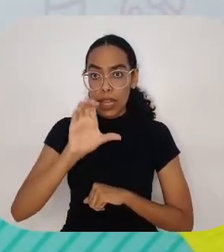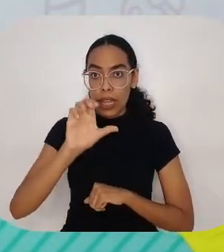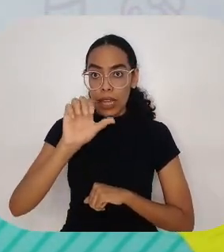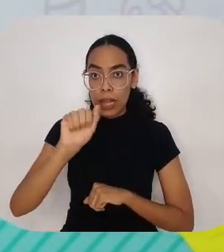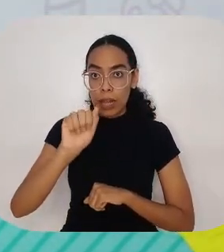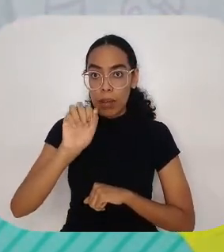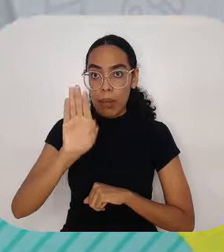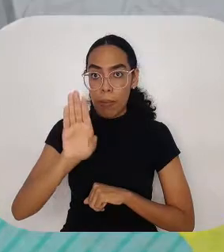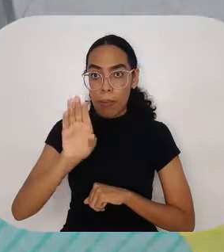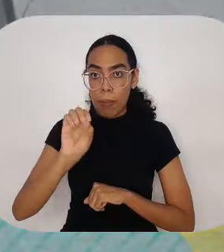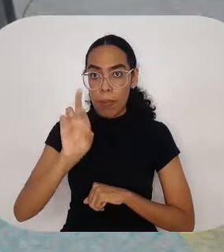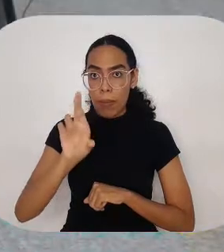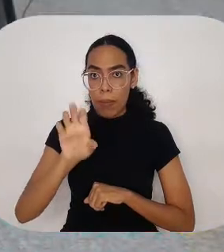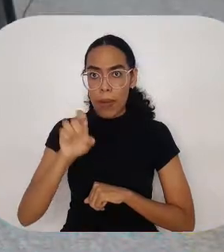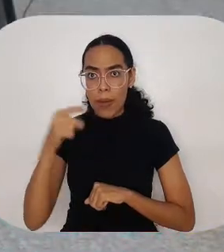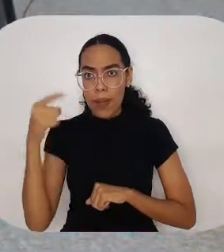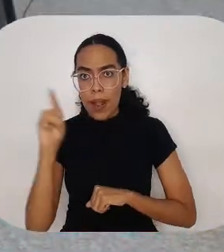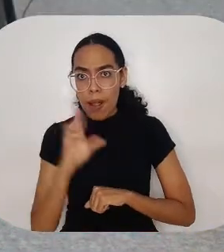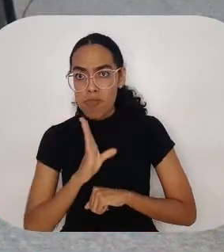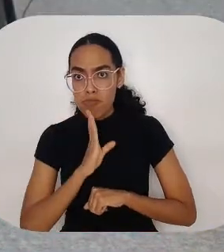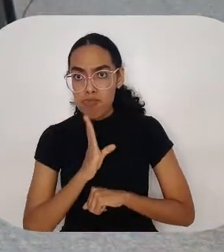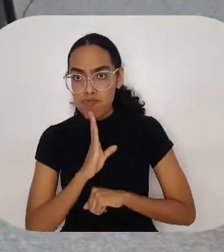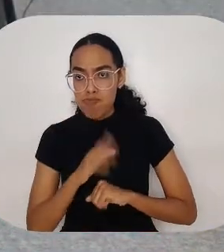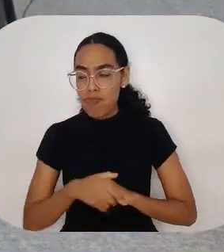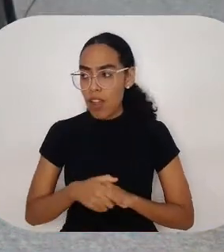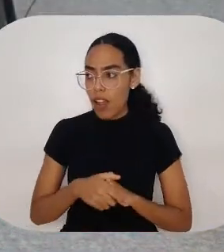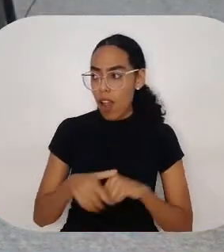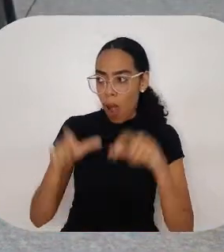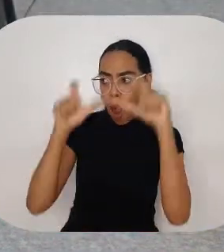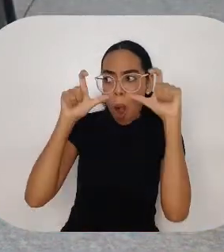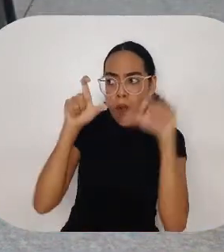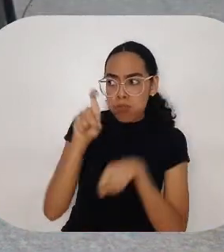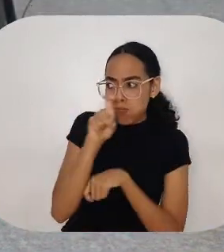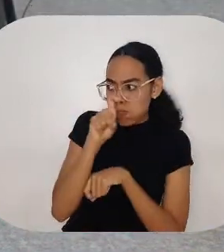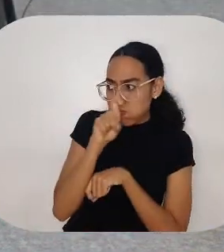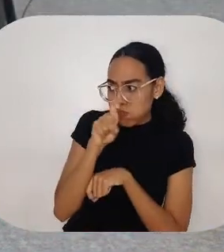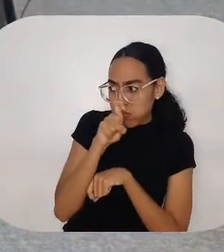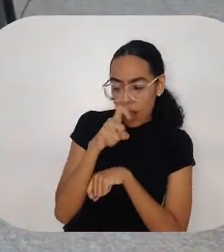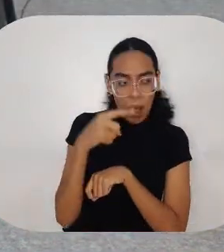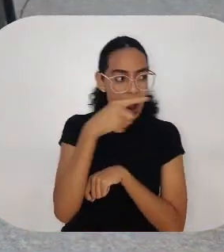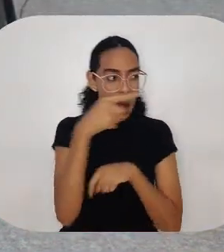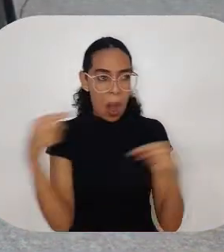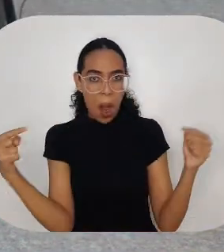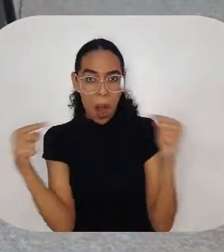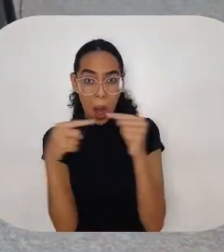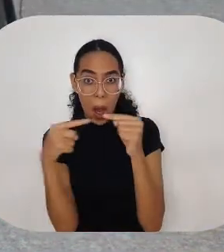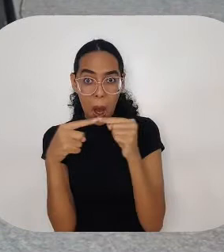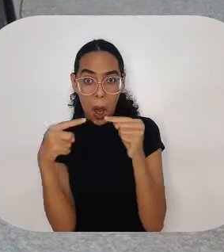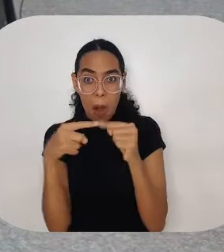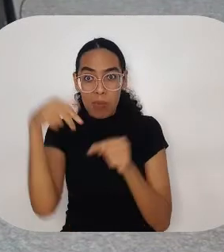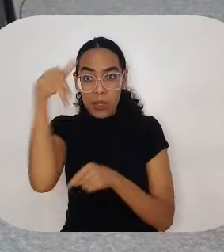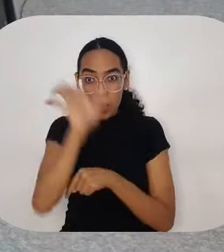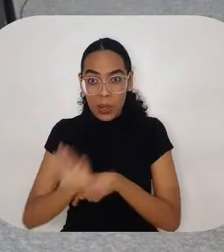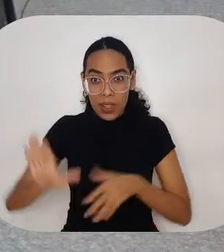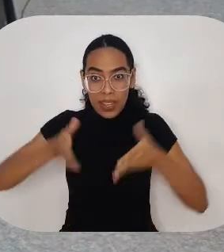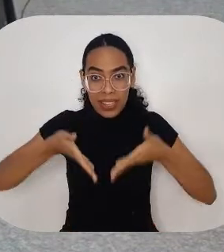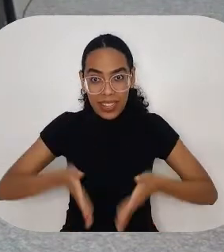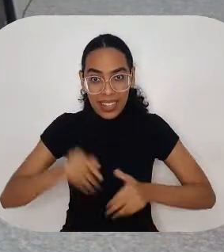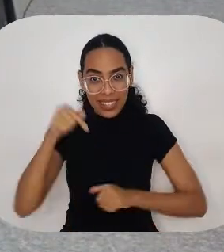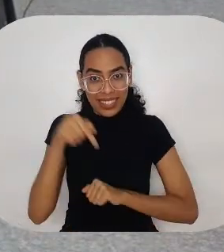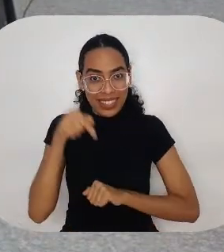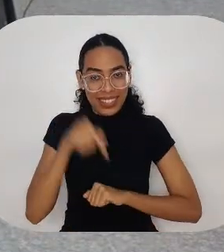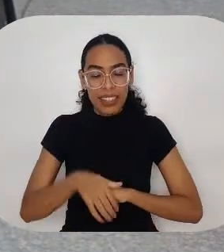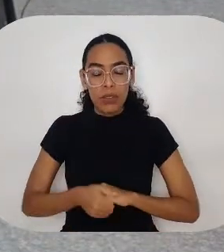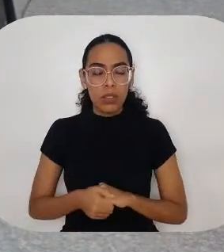caboré? Acho que sei. Diga aí. É uma coruja? Olha que é nordestino mesmo. E você sabe, por